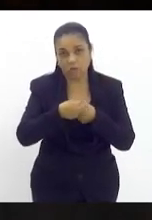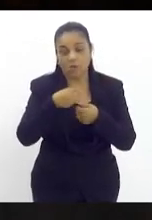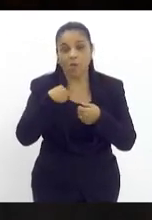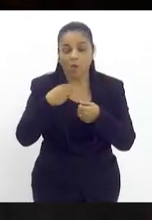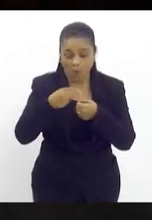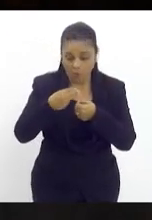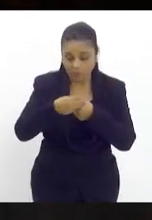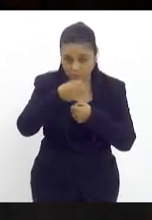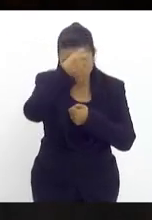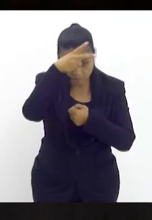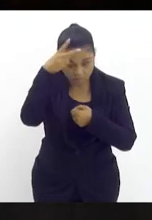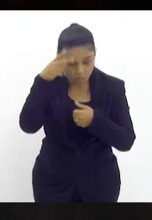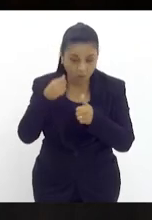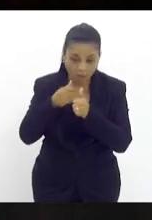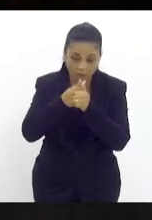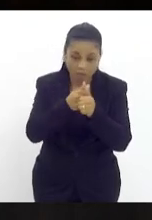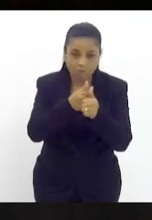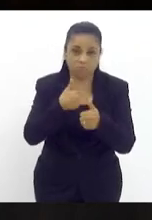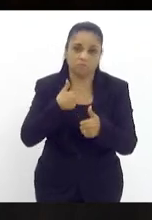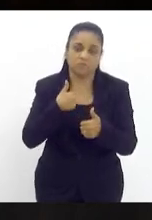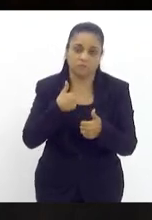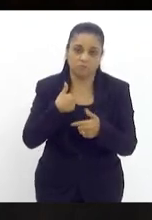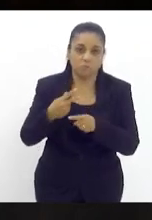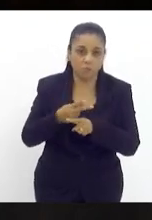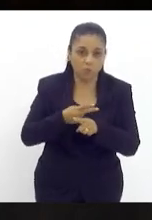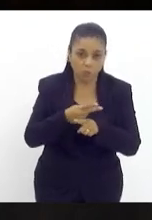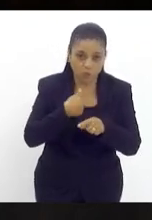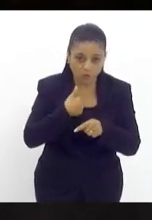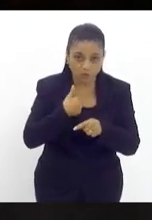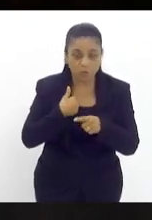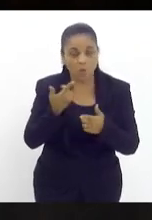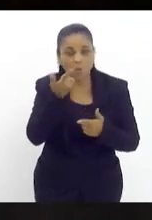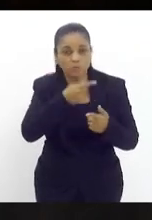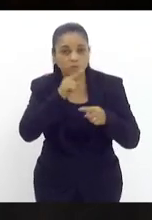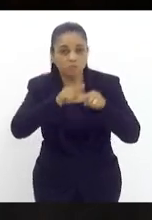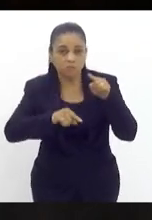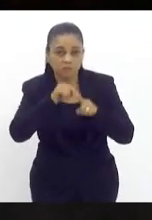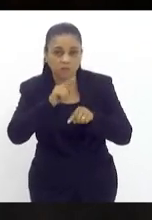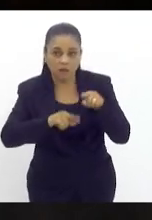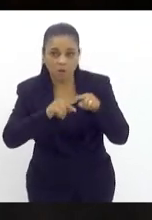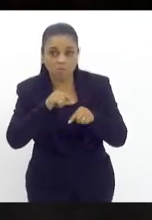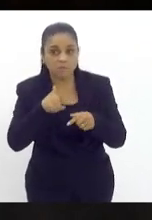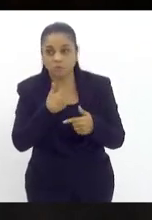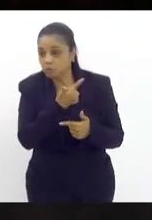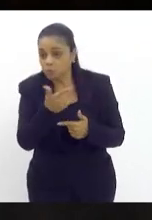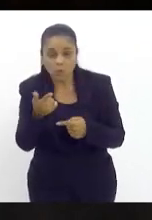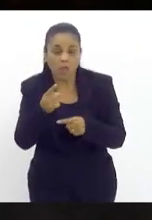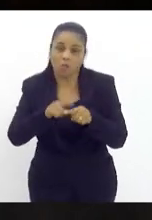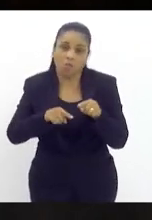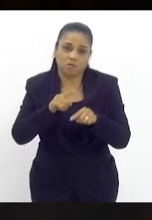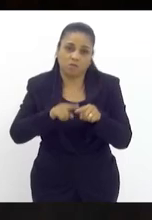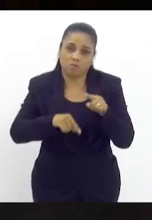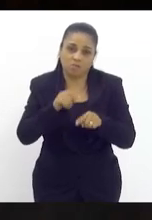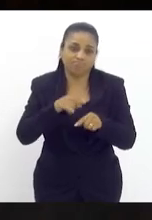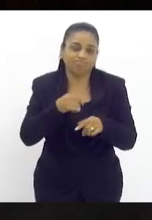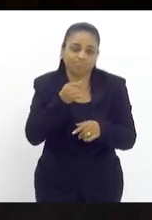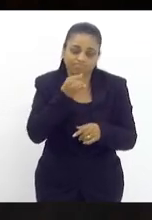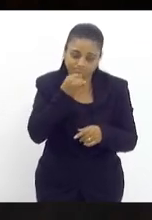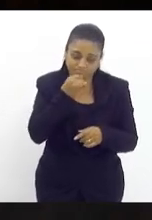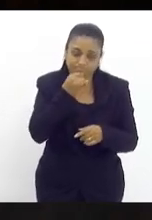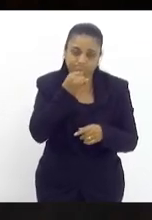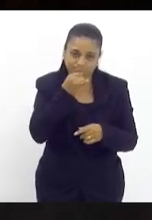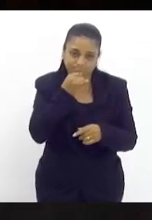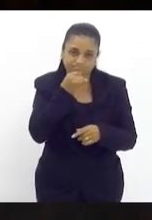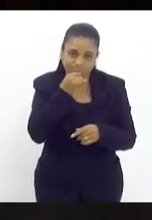mim para poder conseguir o material. Eu não estou conseguindo o material. Né? Então, é uma pena,